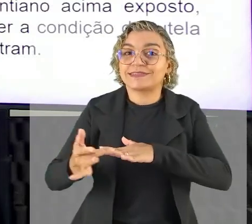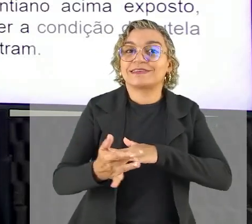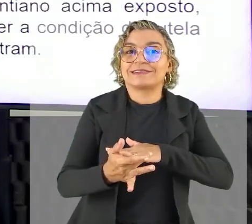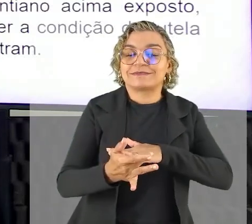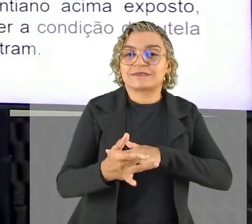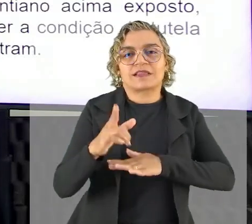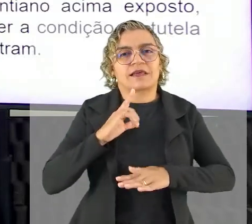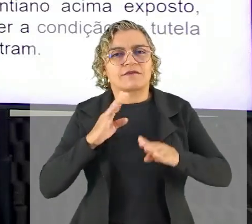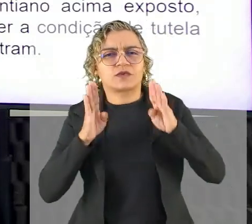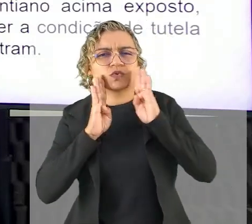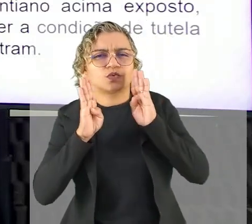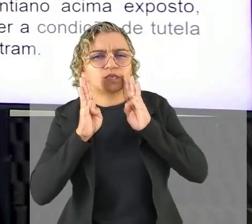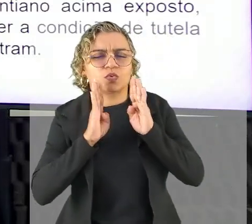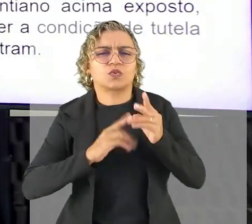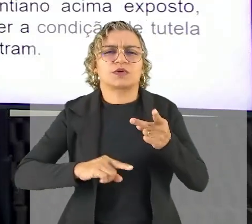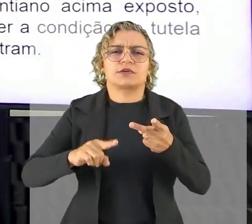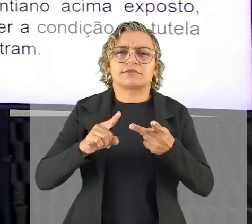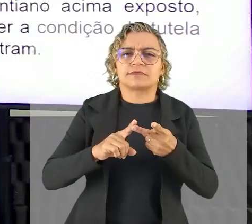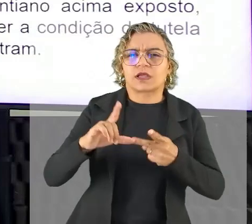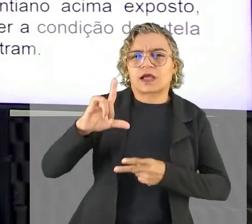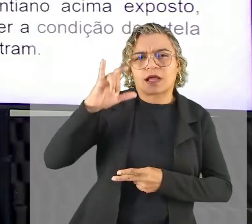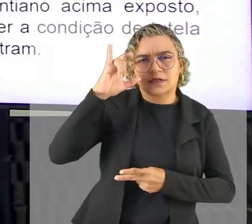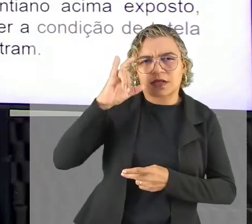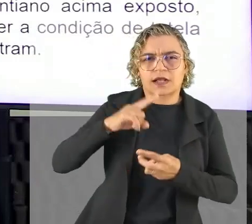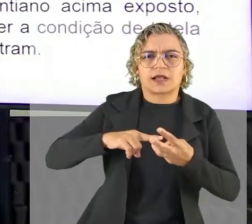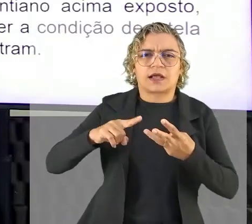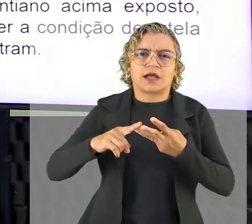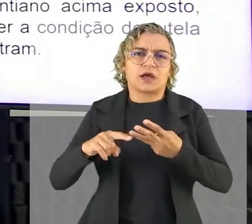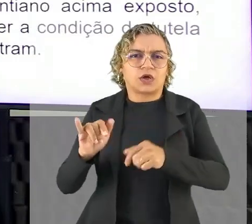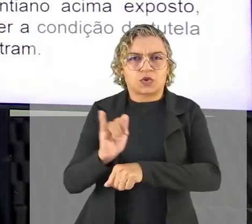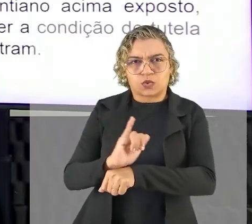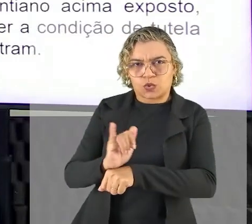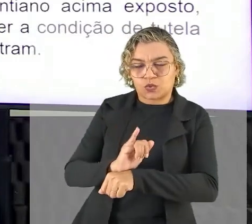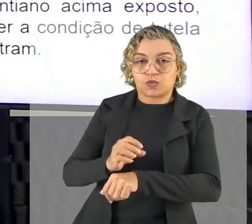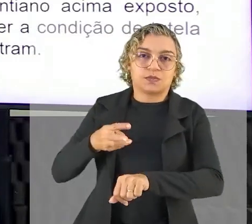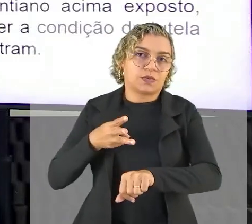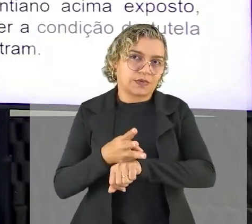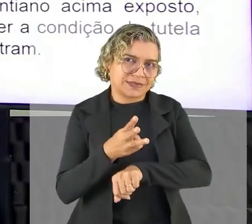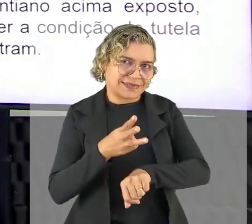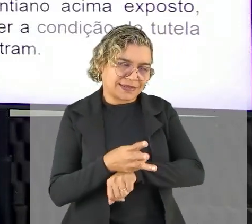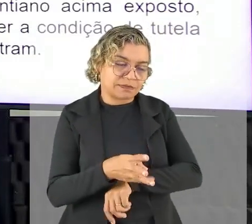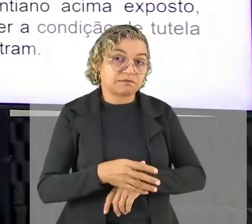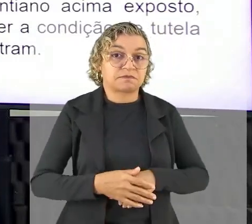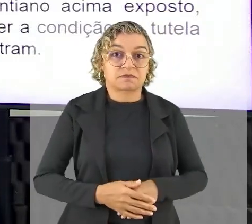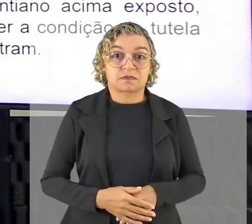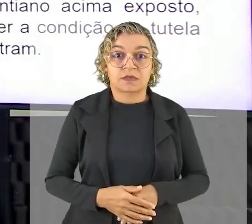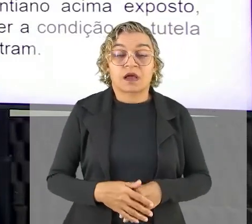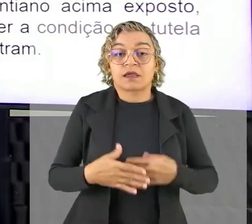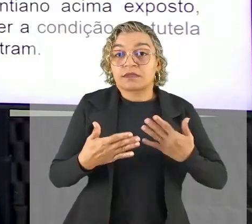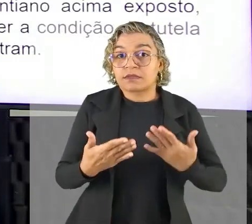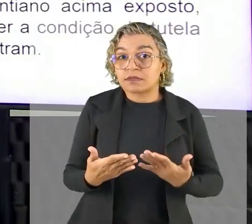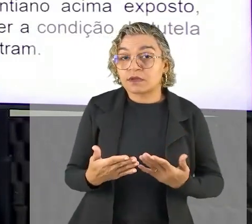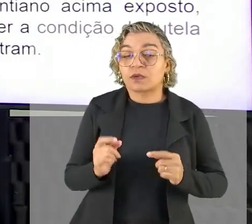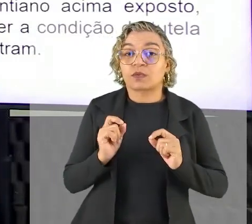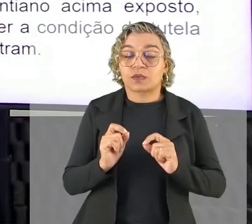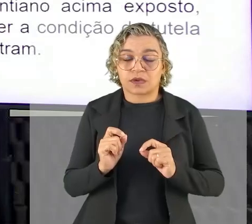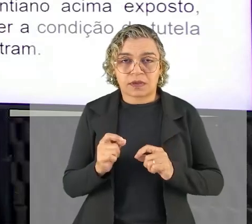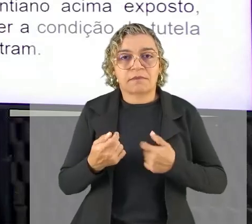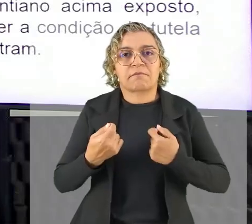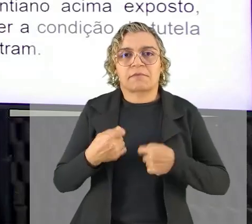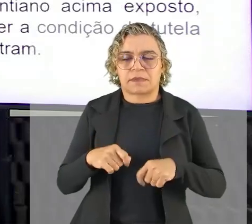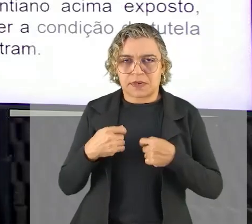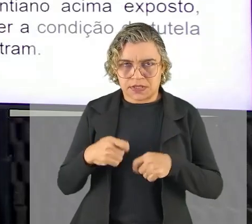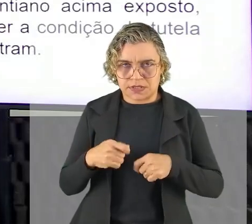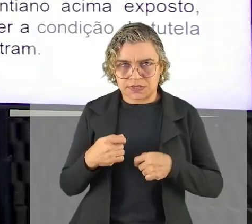como Facebook, Instagram, YouTube, WhatsApp. É apropriado retomar